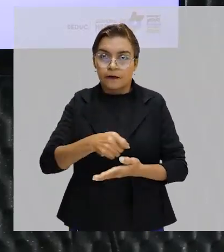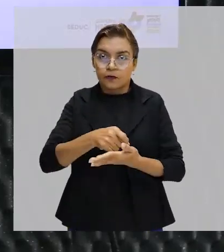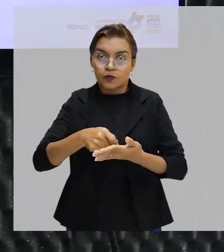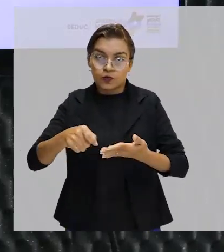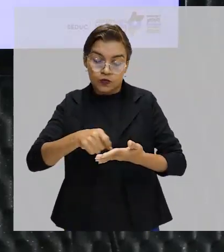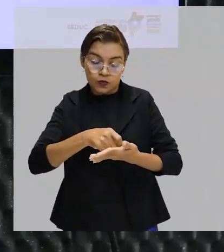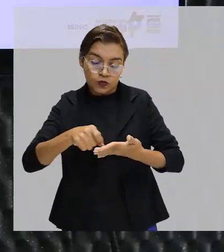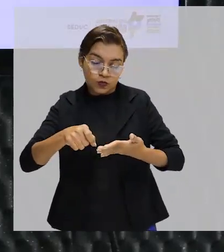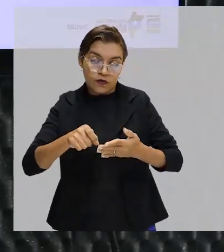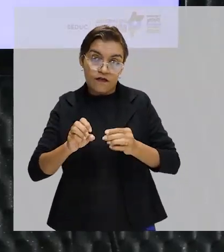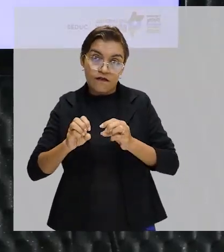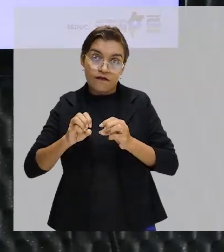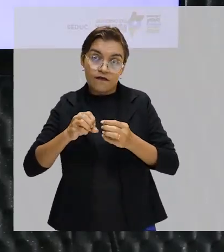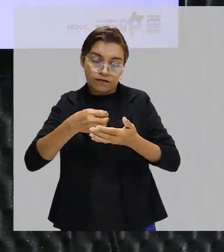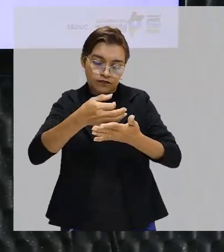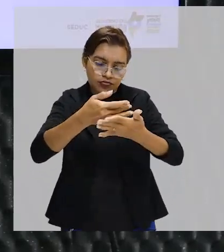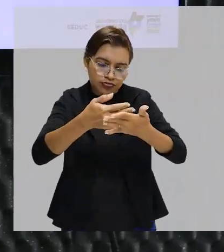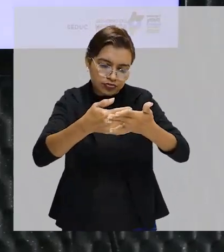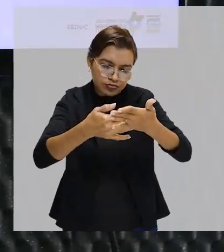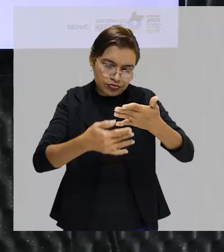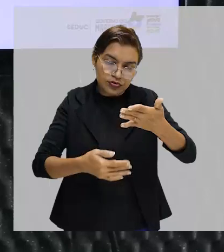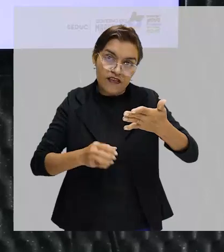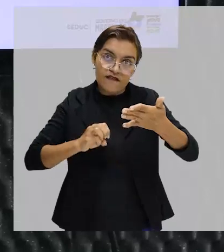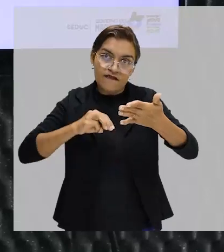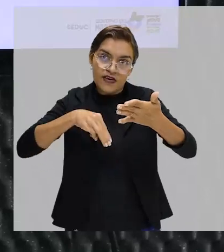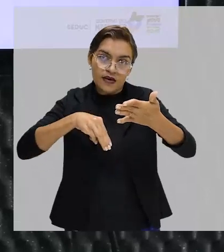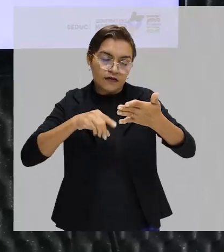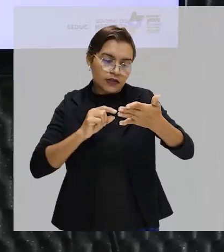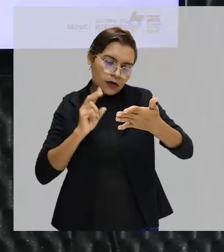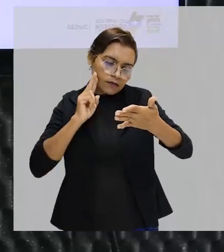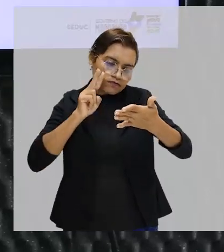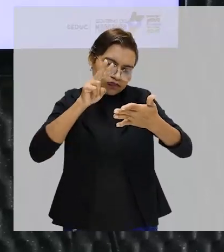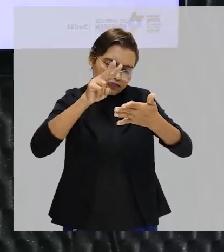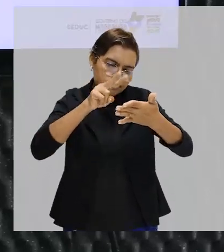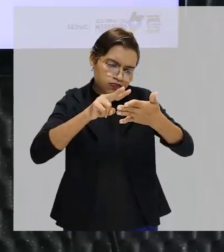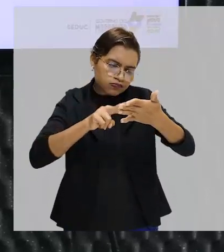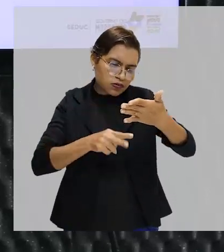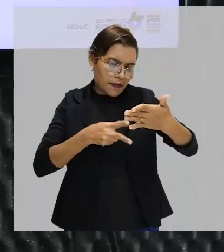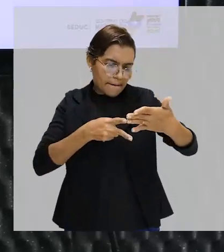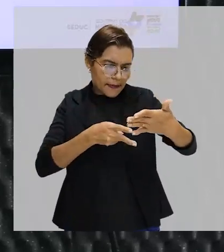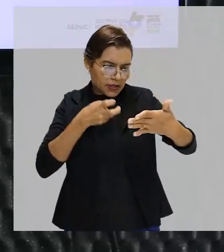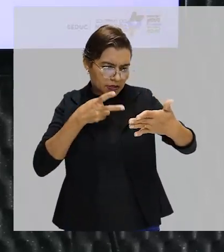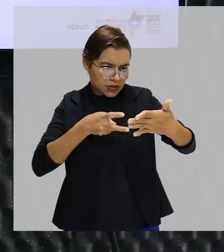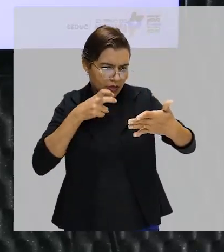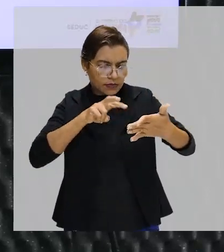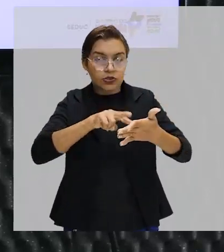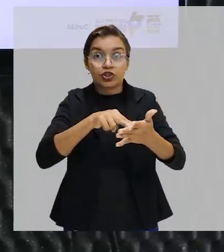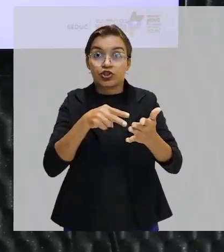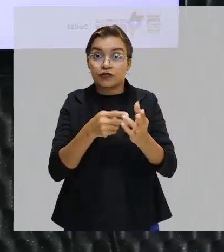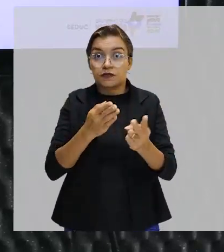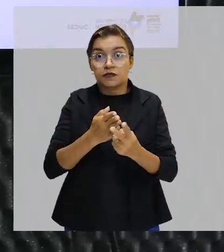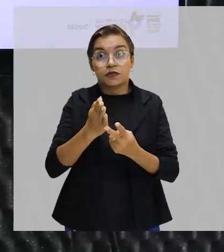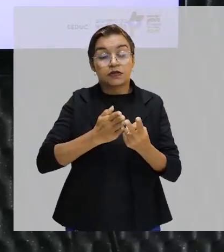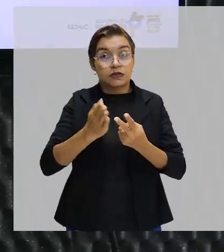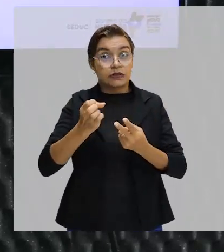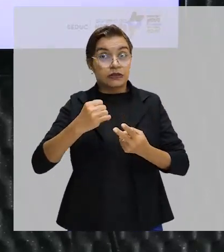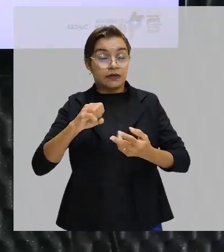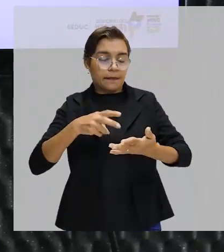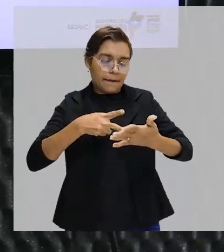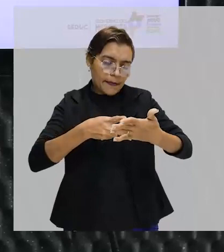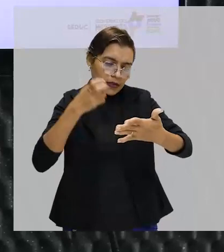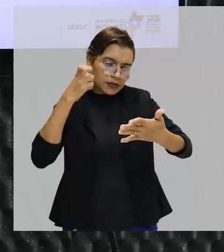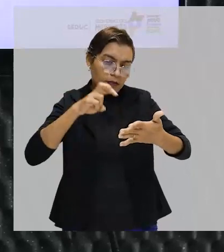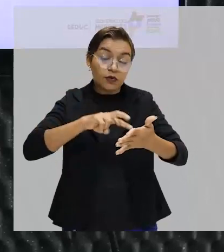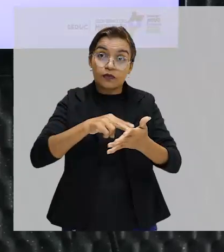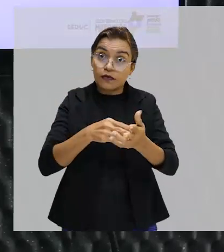vocês leiam o texto de vocês. Ao ler, vocês podem perceber essa ambiguidade. E uma vez que vocês percebem a